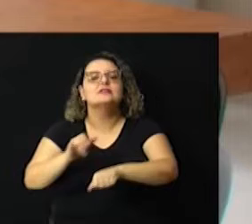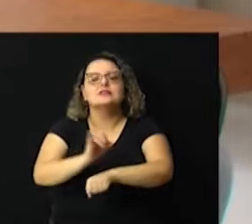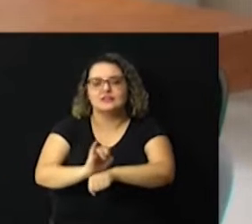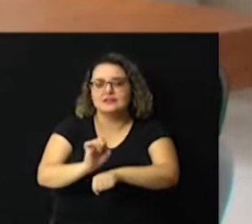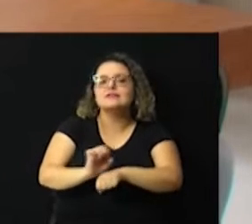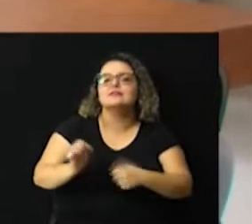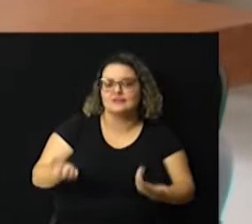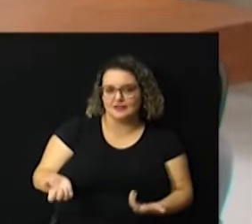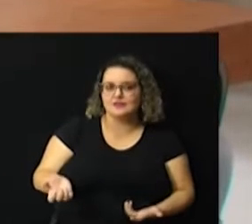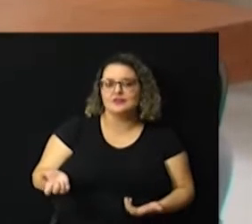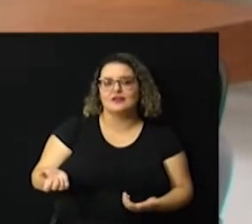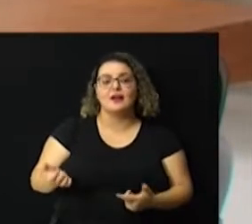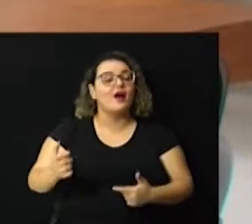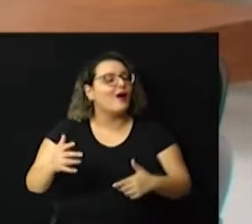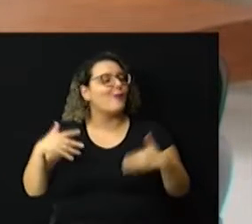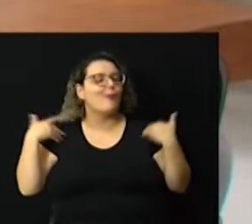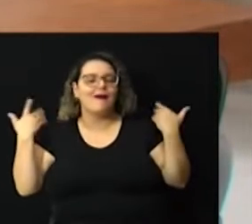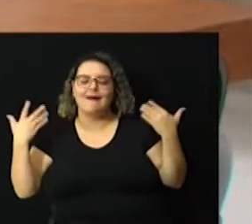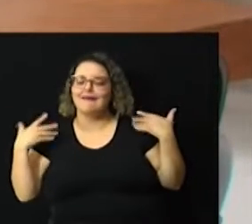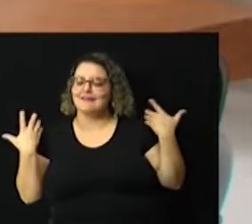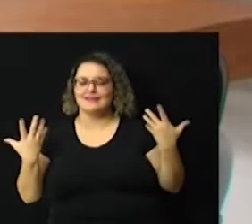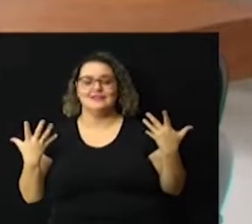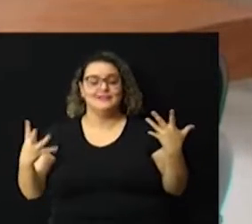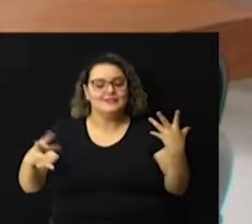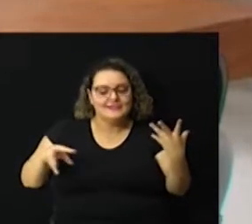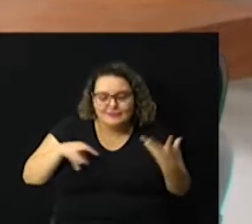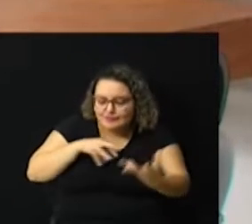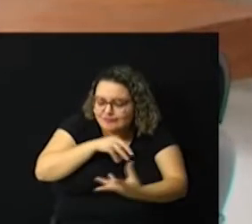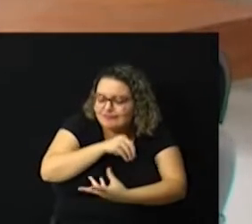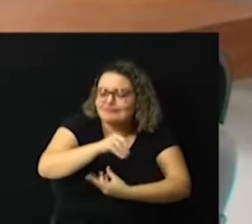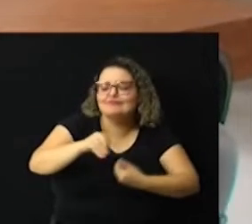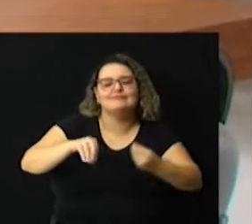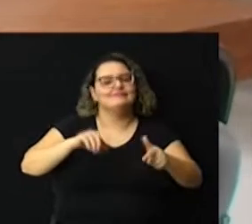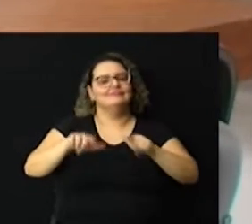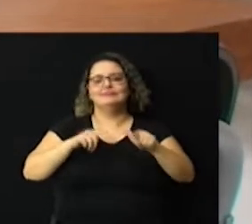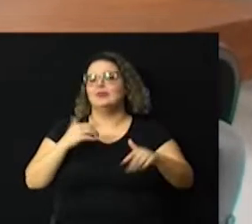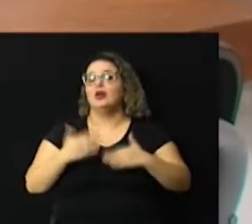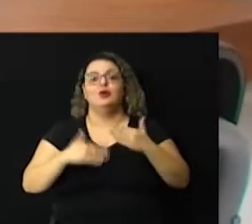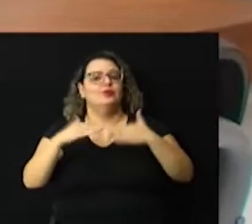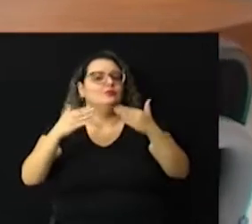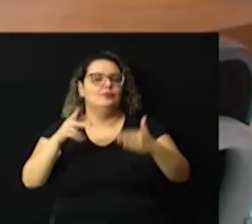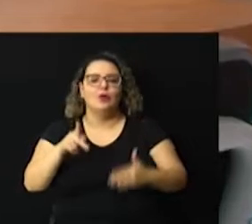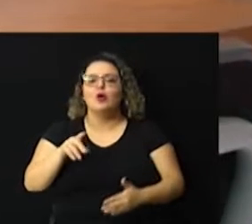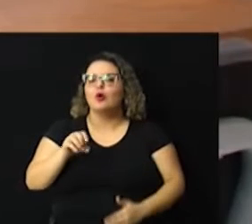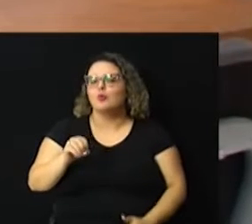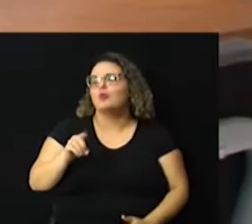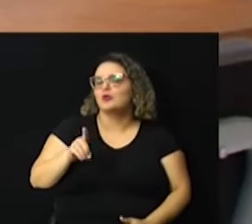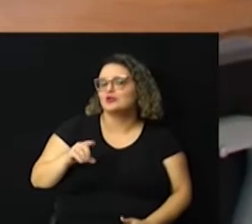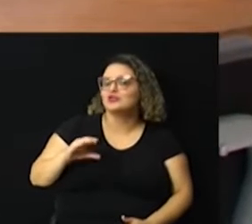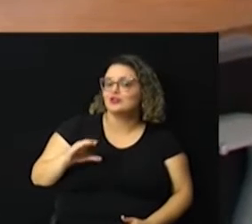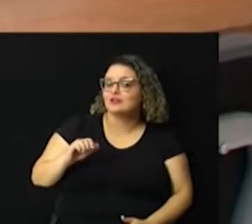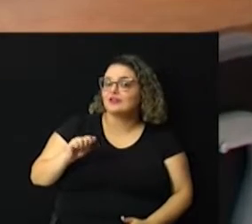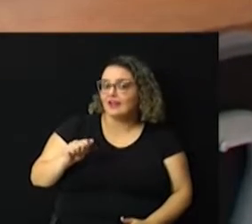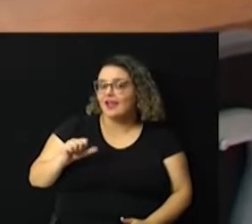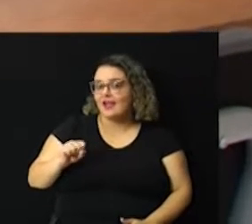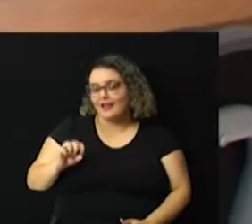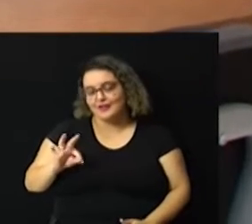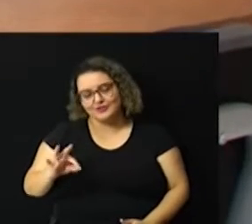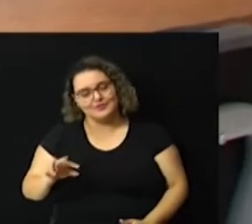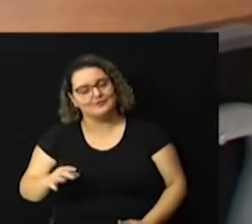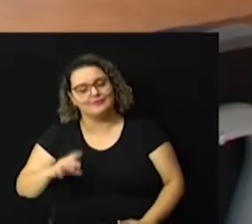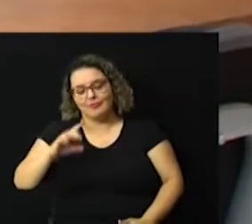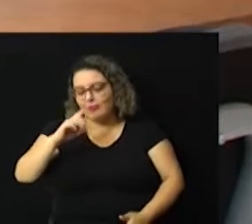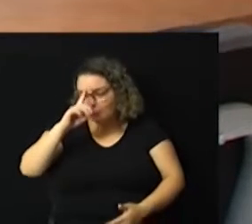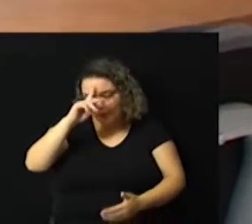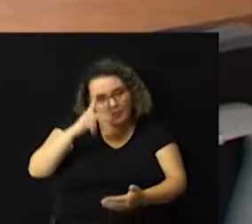muito grande esse trabalho com eles, o envolvimento deles. Tanto que produziram podcasts de autoria e ficou